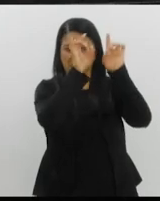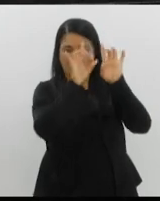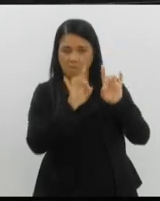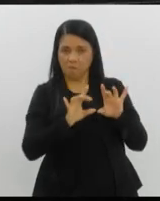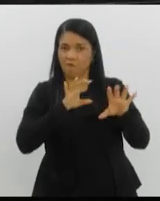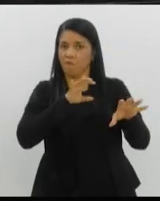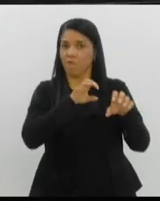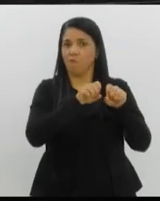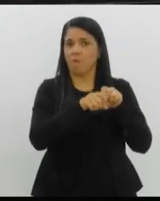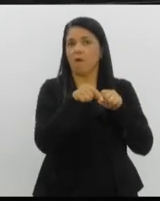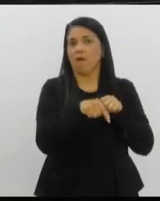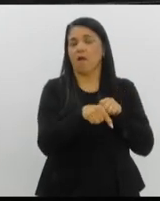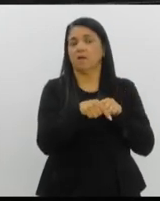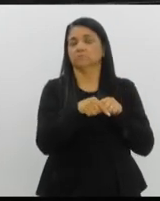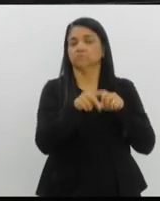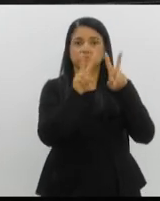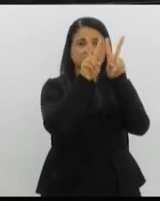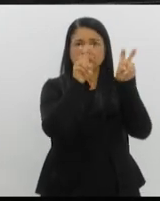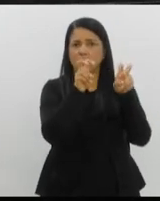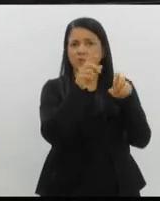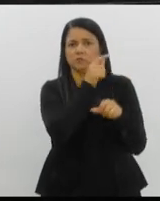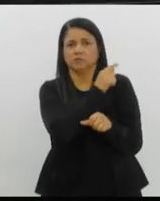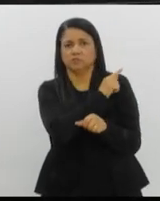formados daquela temática, você